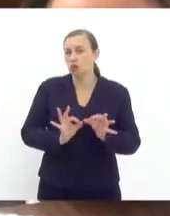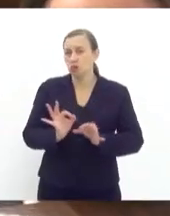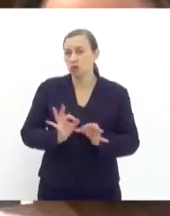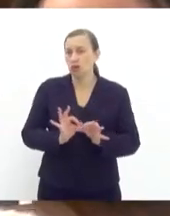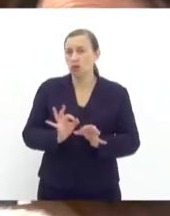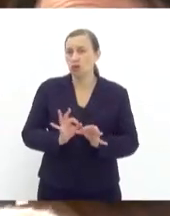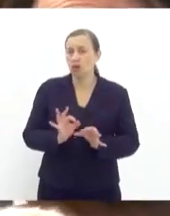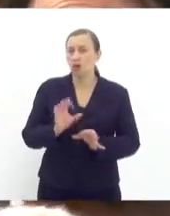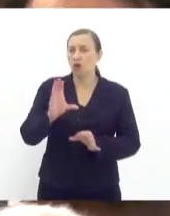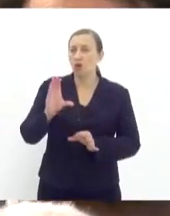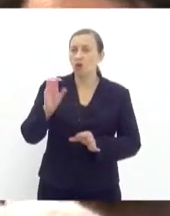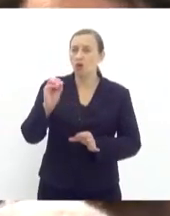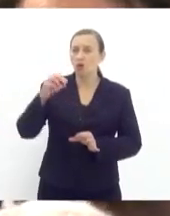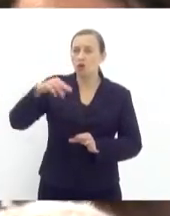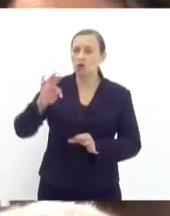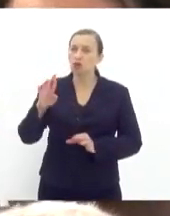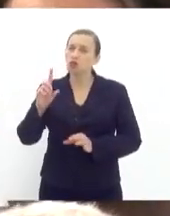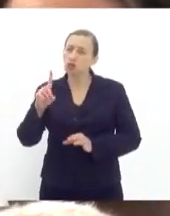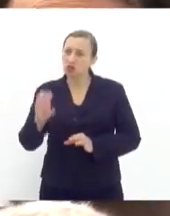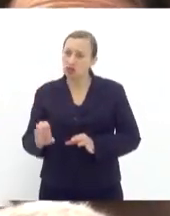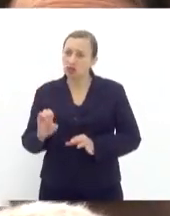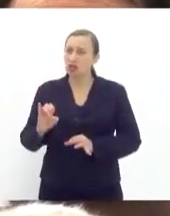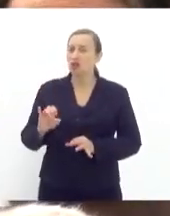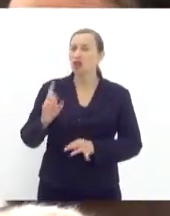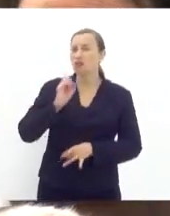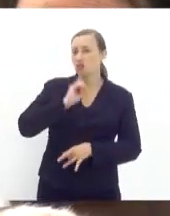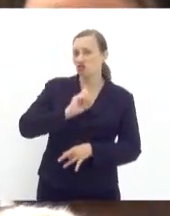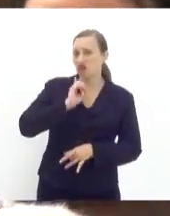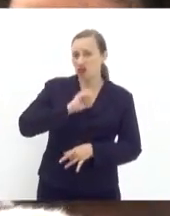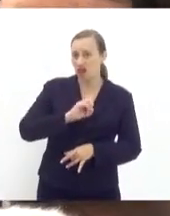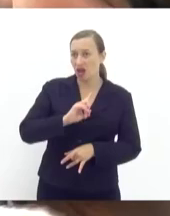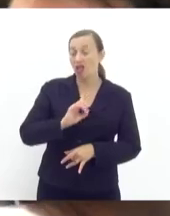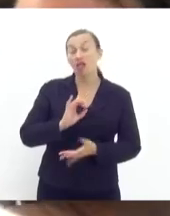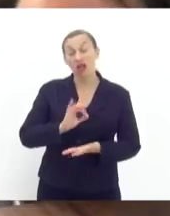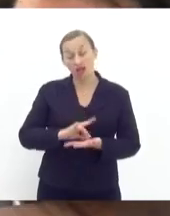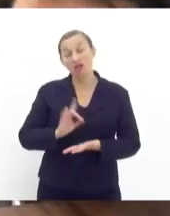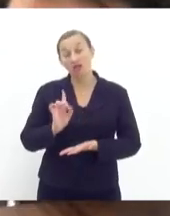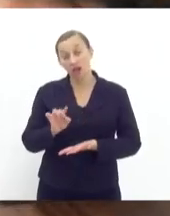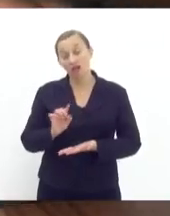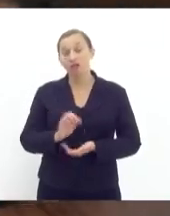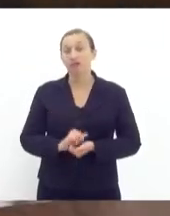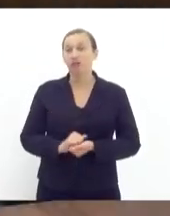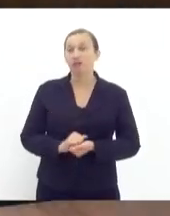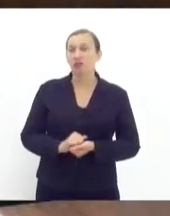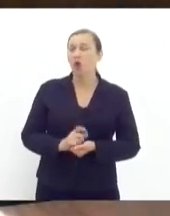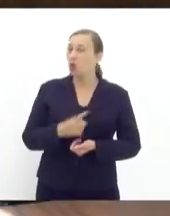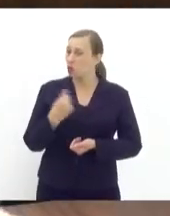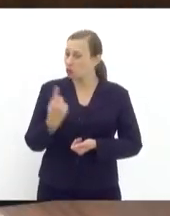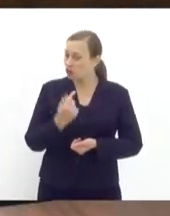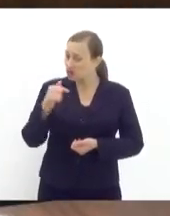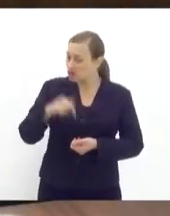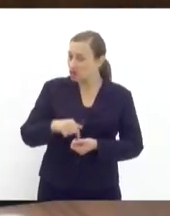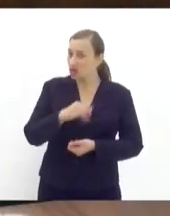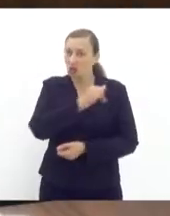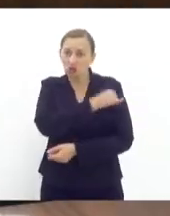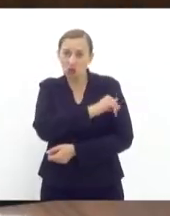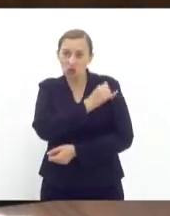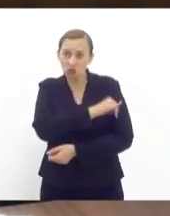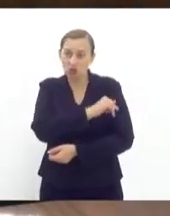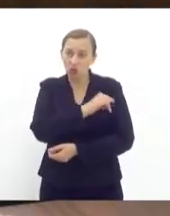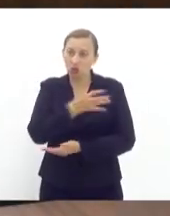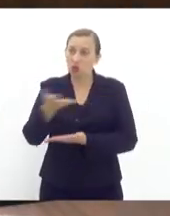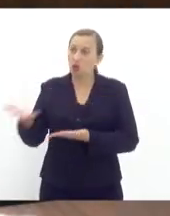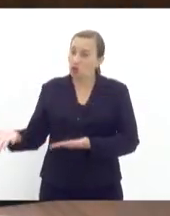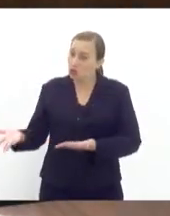foi o consumo de ali em Minas Gerais a realidade é essa quando nós aqui no rio hospedamos o